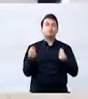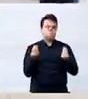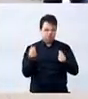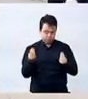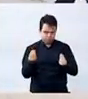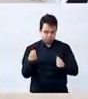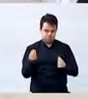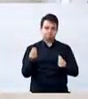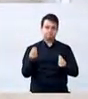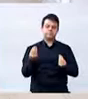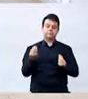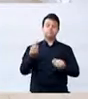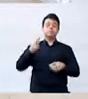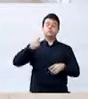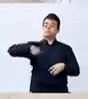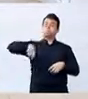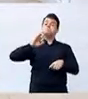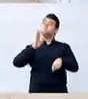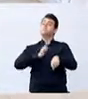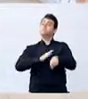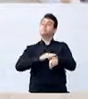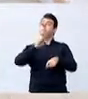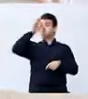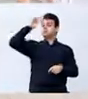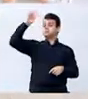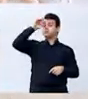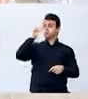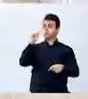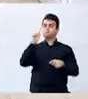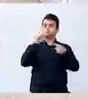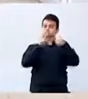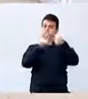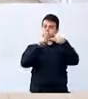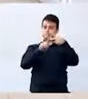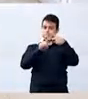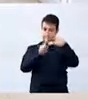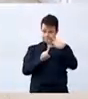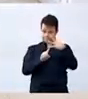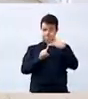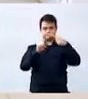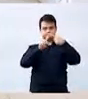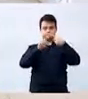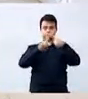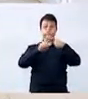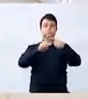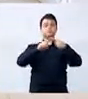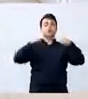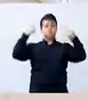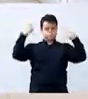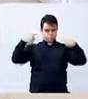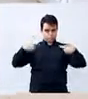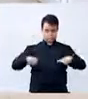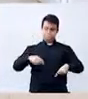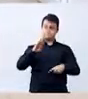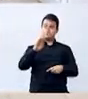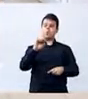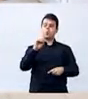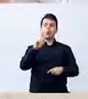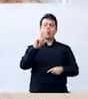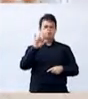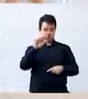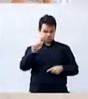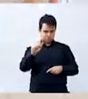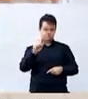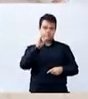deficiência, nós temos que considerar 3 vertentes. A parte biológica, que é a lesão, vamos